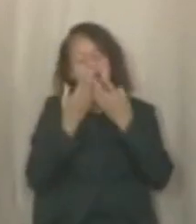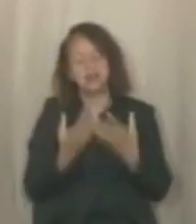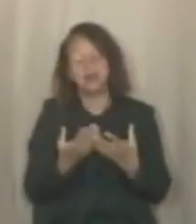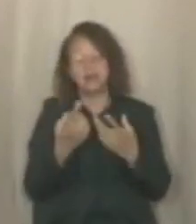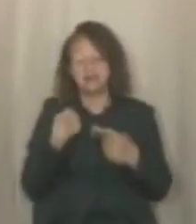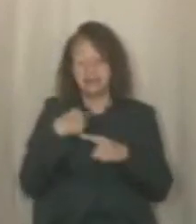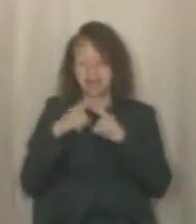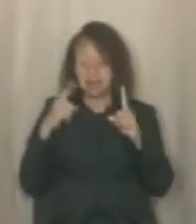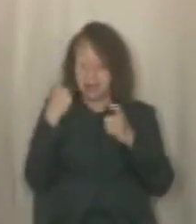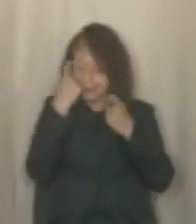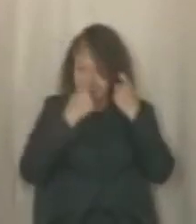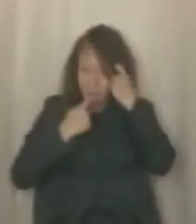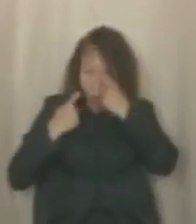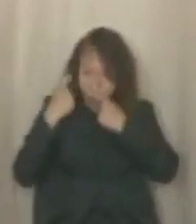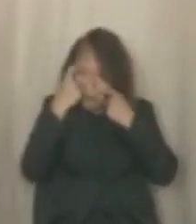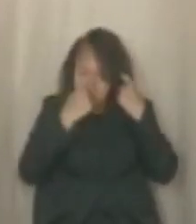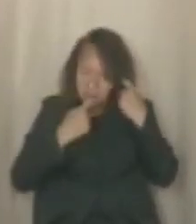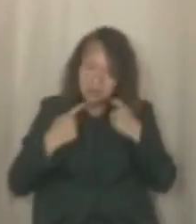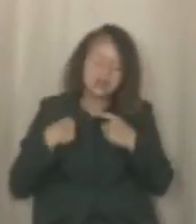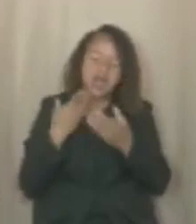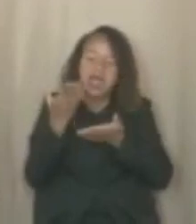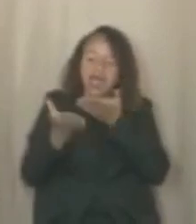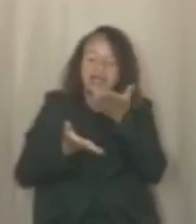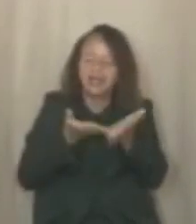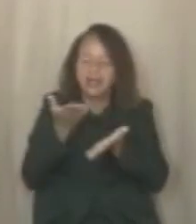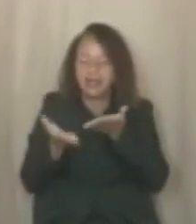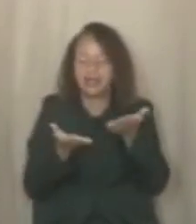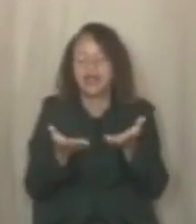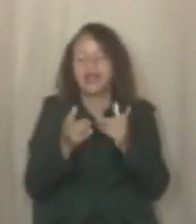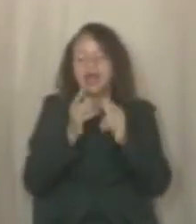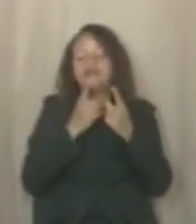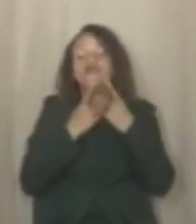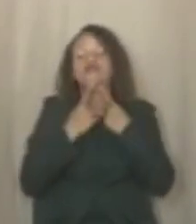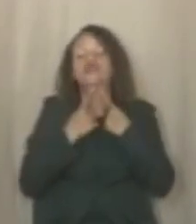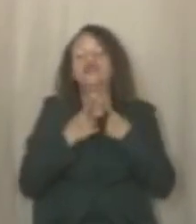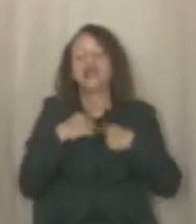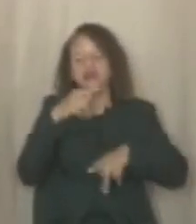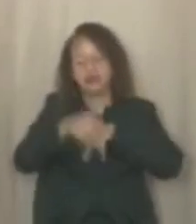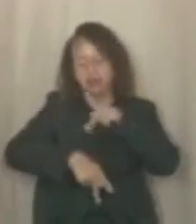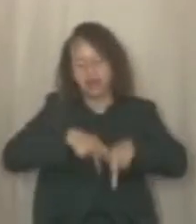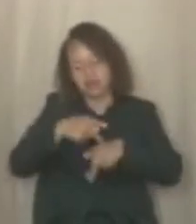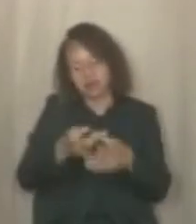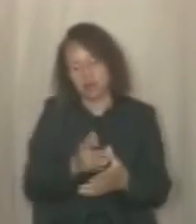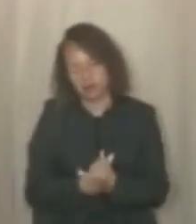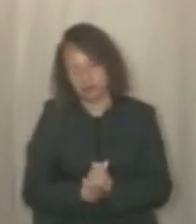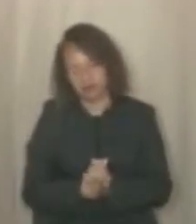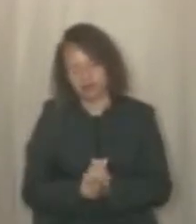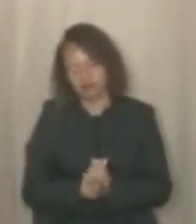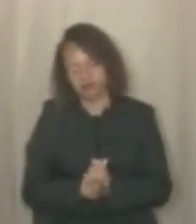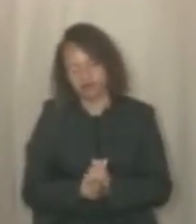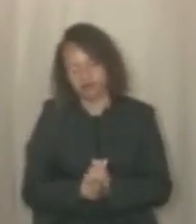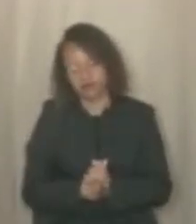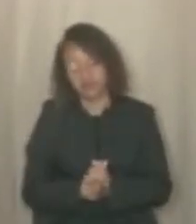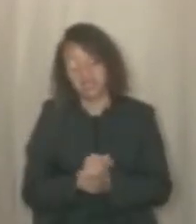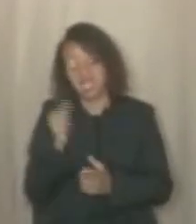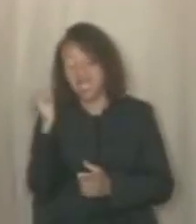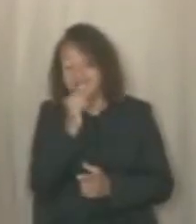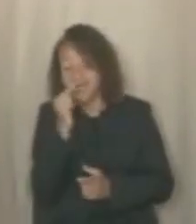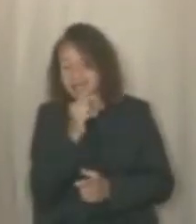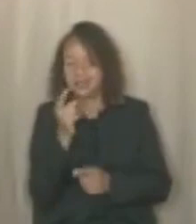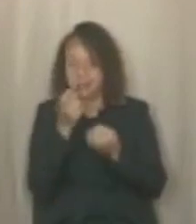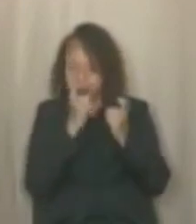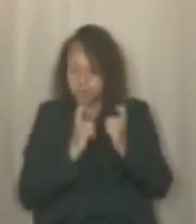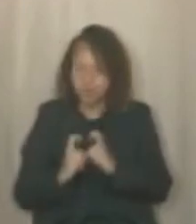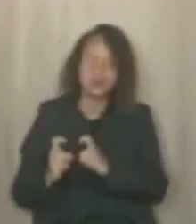minha preocupação é atender os anseios da população é esse o